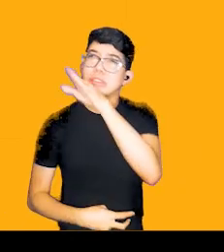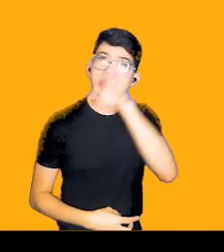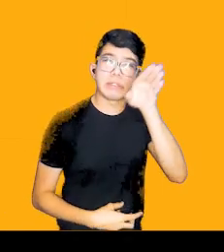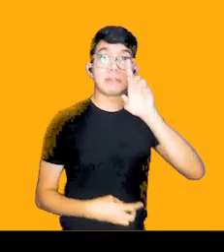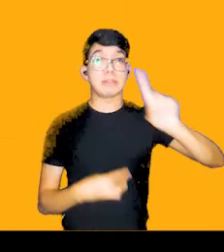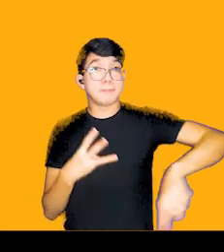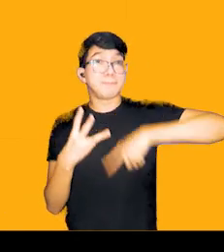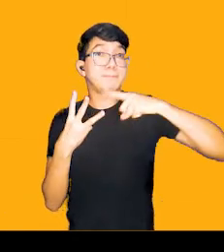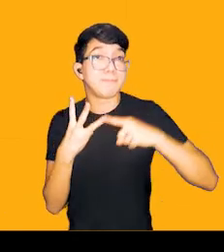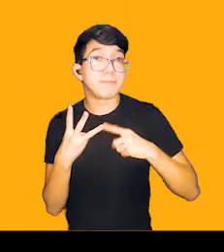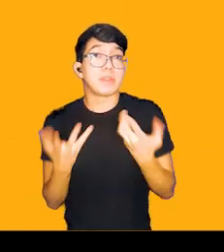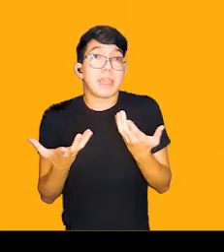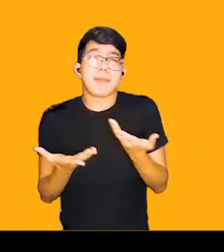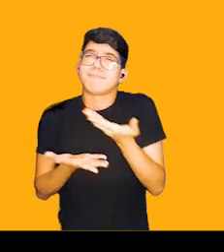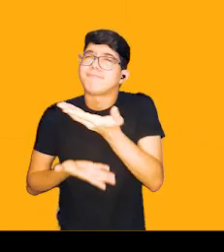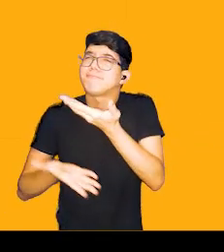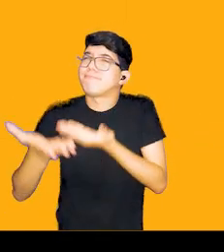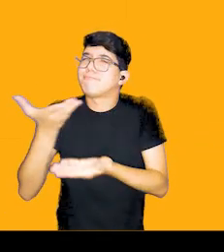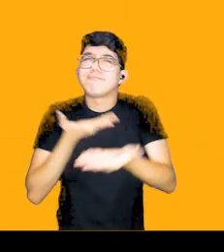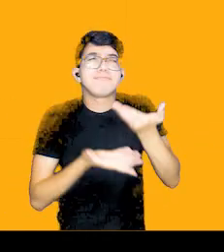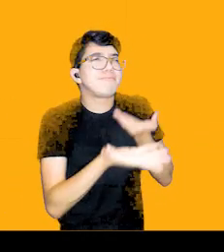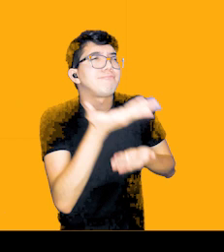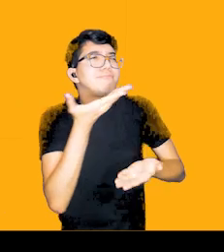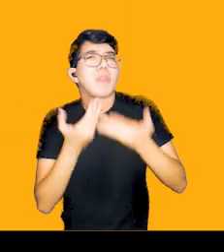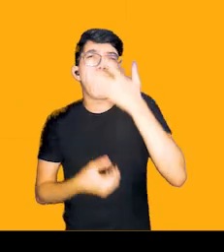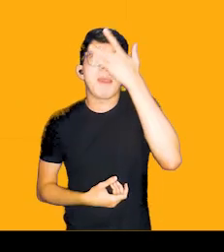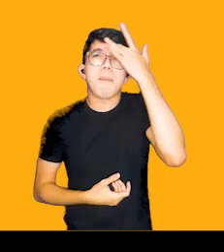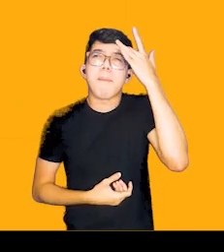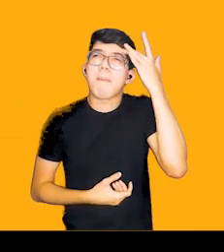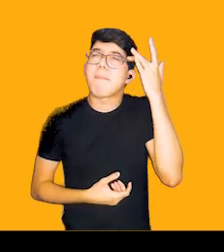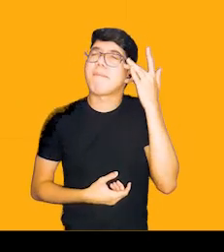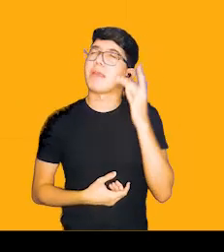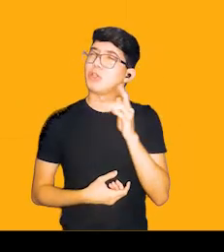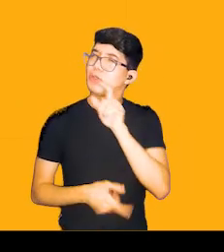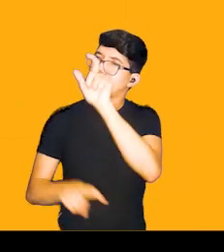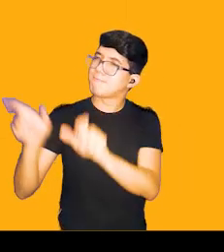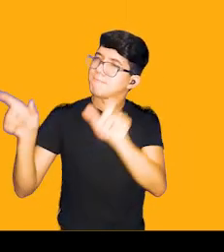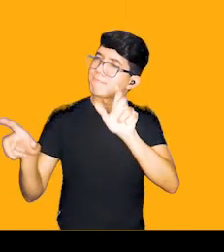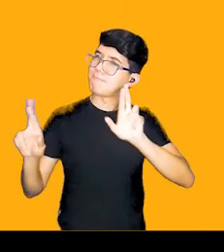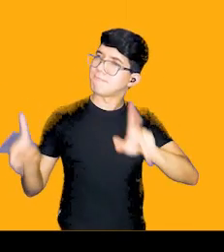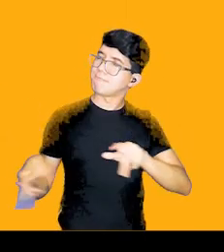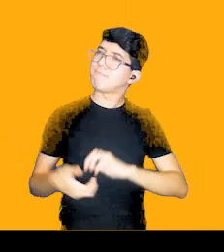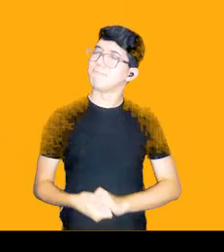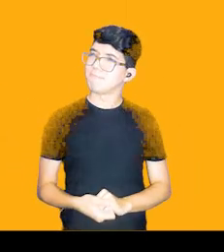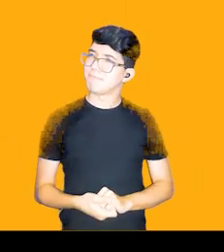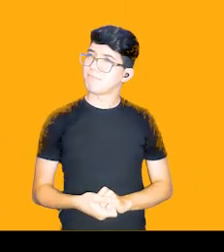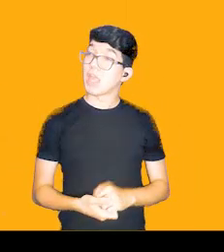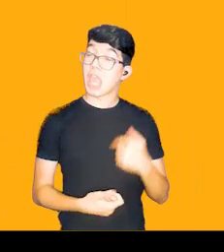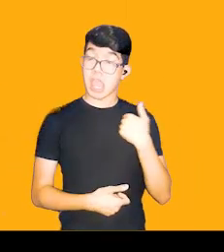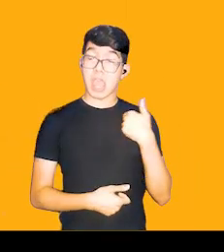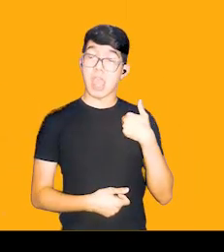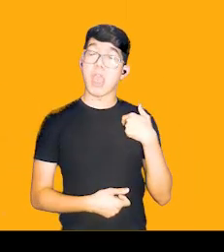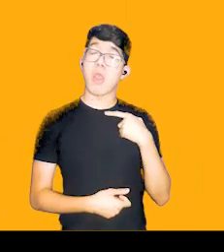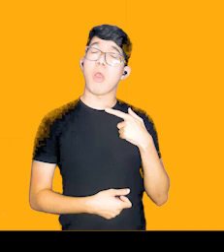pessoas, né? Como é que eu vou me lidar com essas pessoas, né? Que são totalmente diferentes de onde eu vim, da maneira que eu vivia,